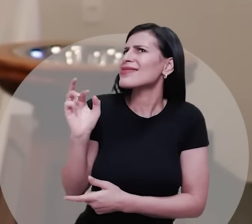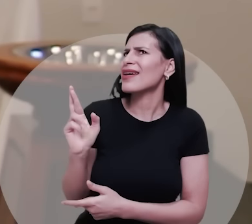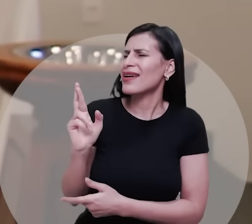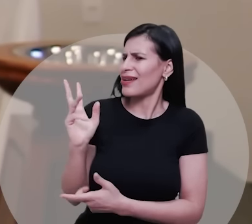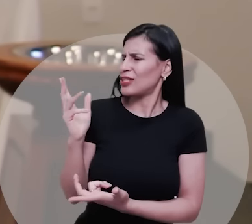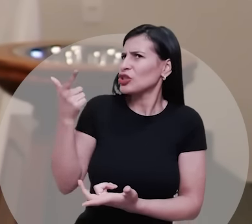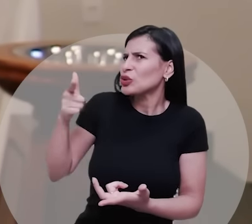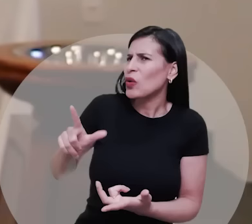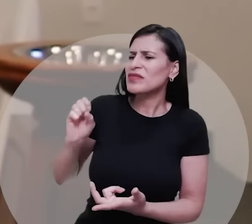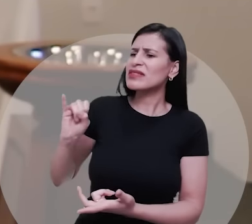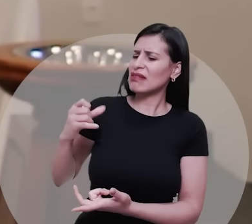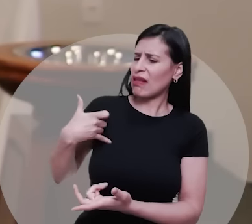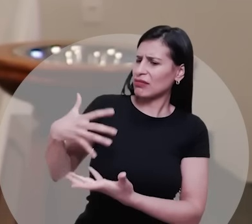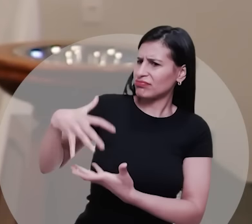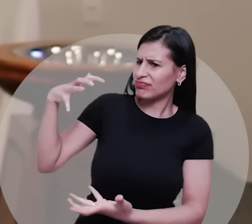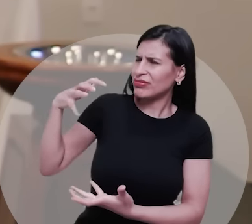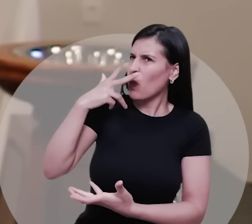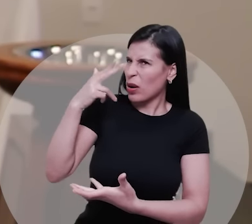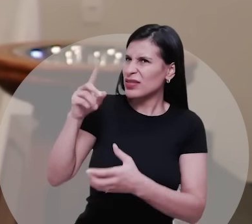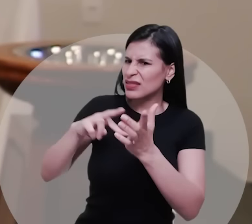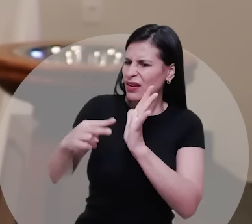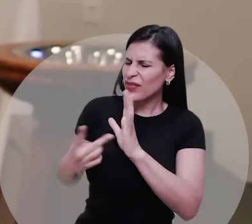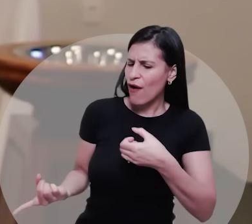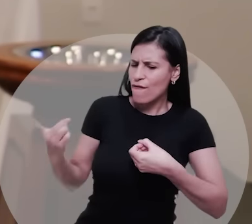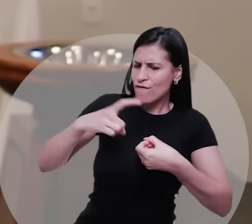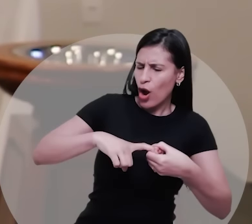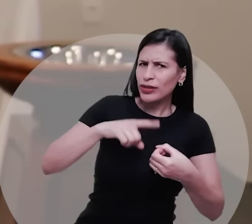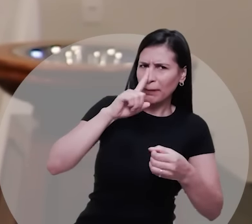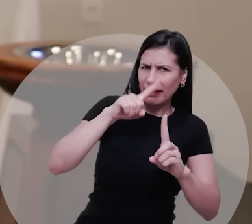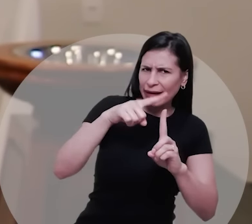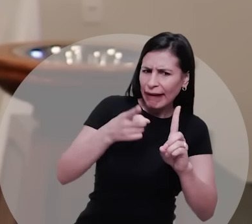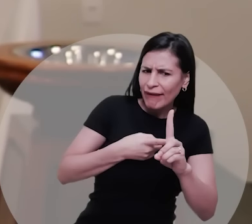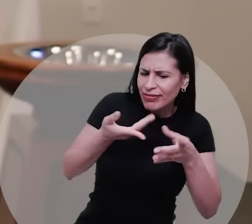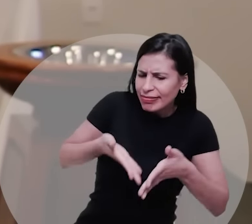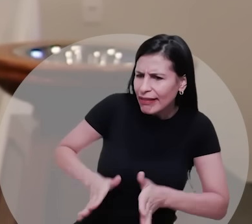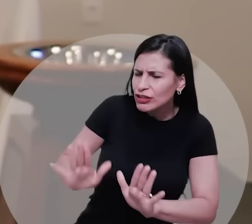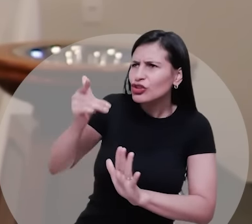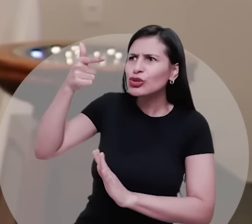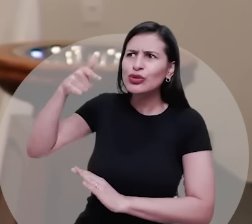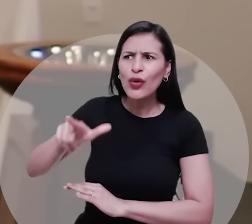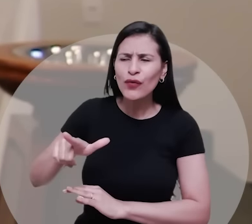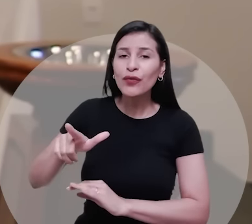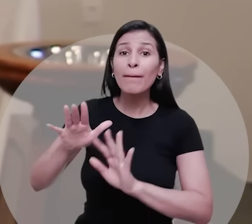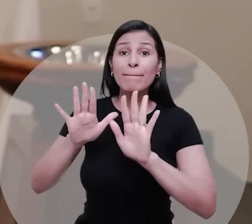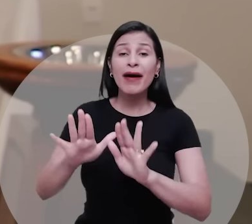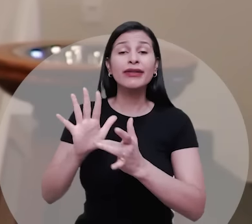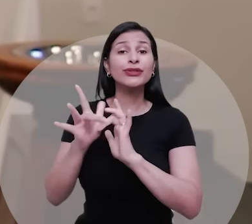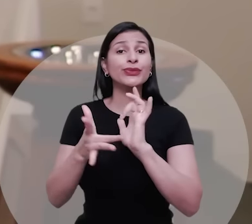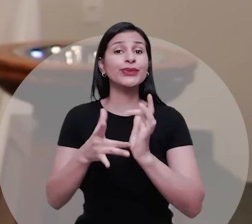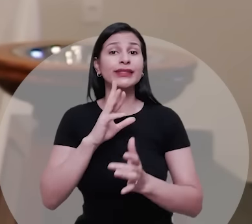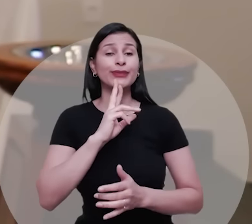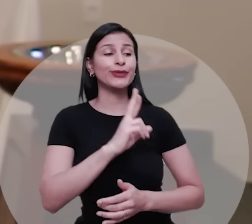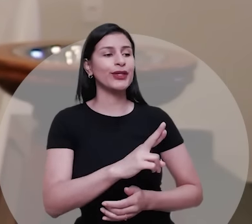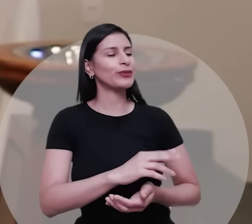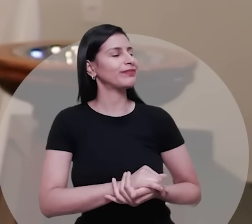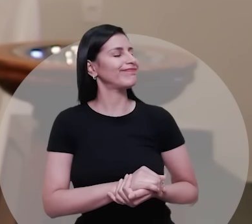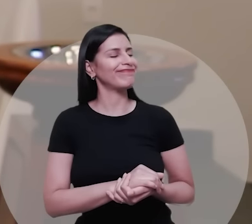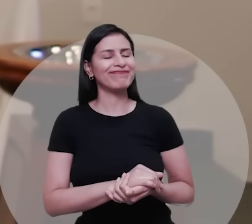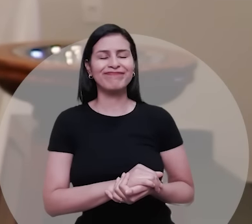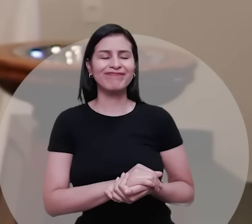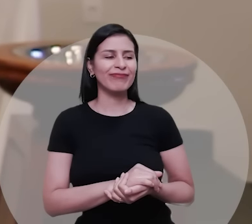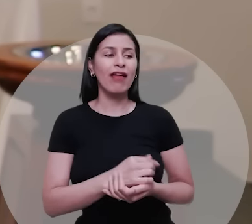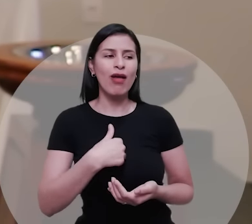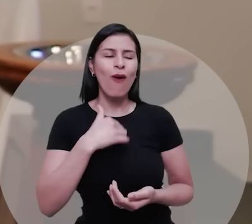e nascer uma segunda vez? Jesus respondeu: em verdade lhe digo, quem